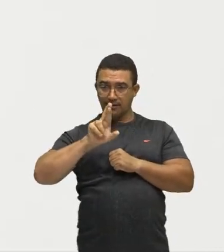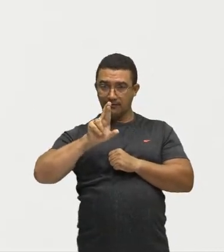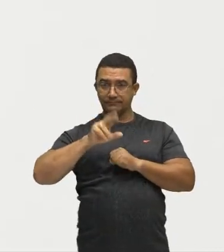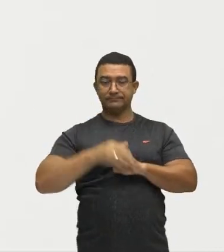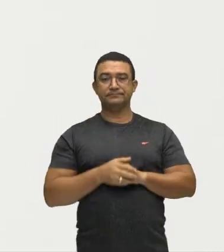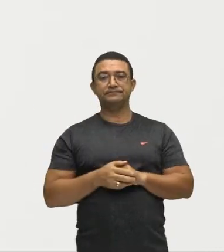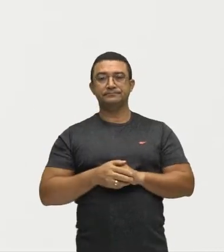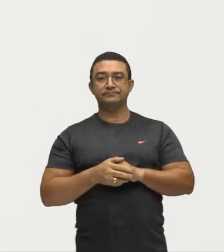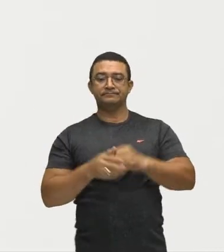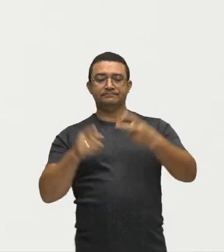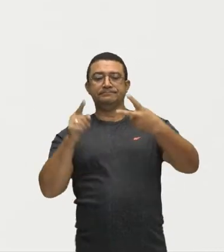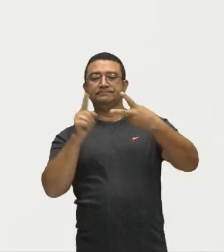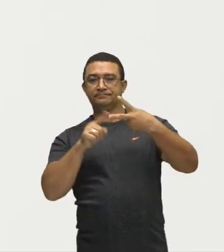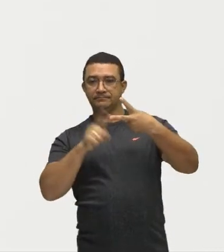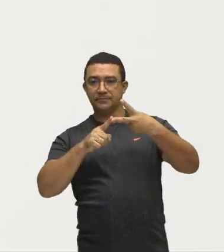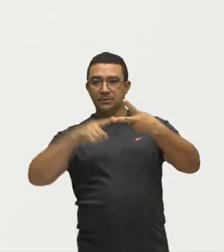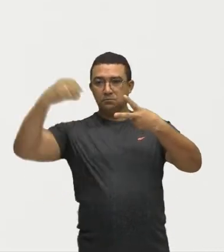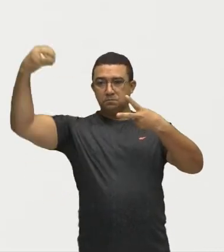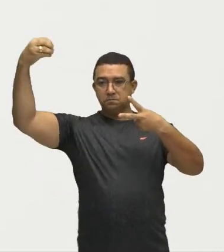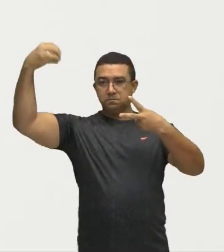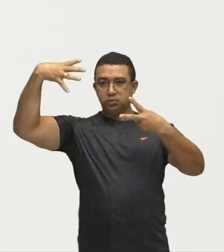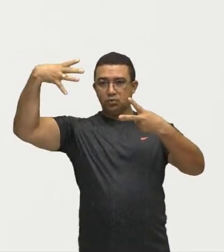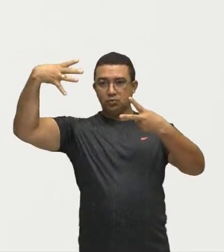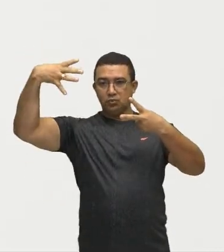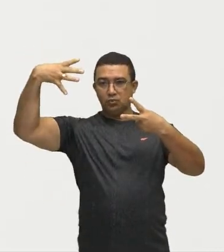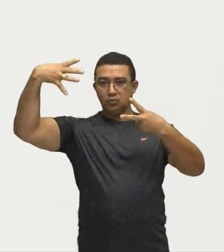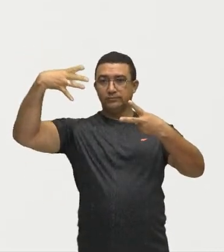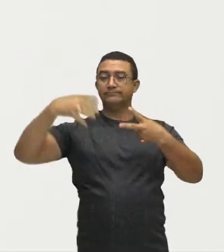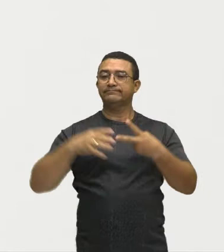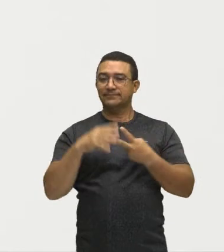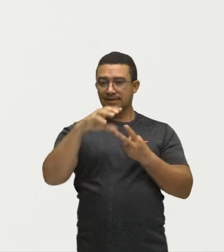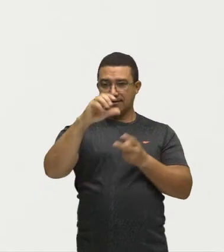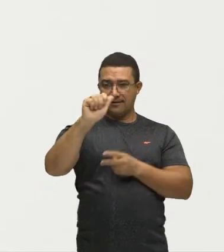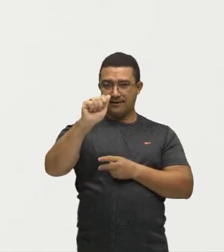acendeu a luz e